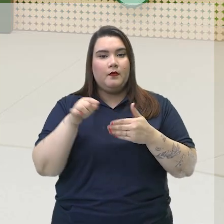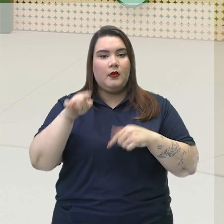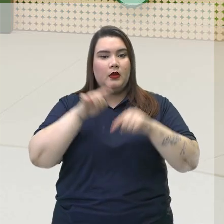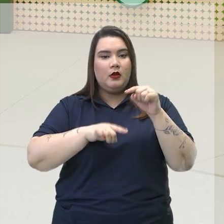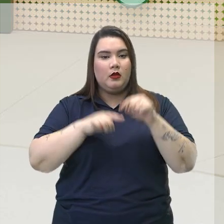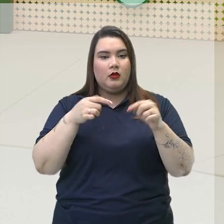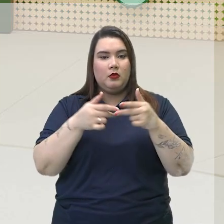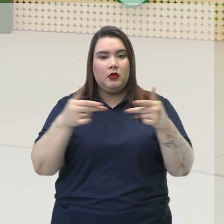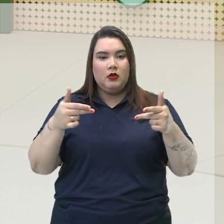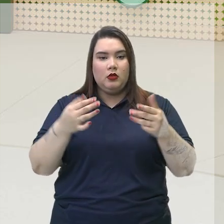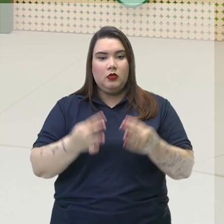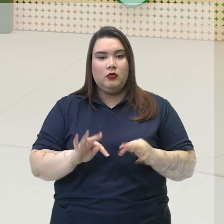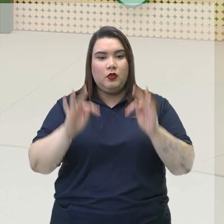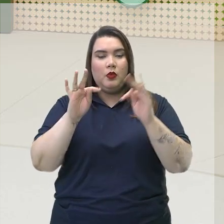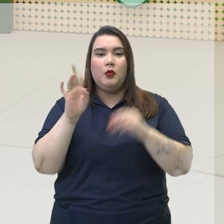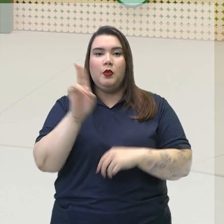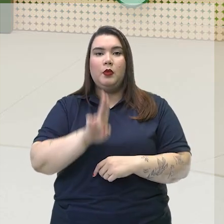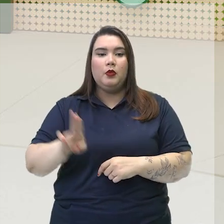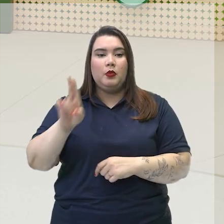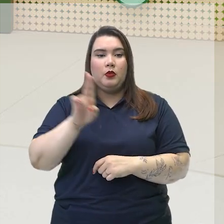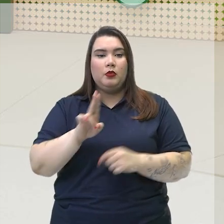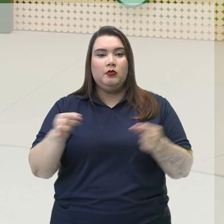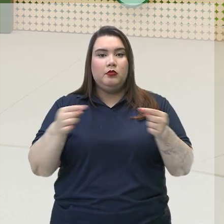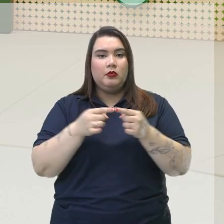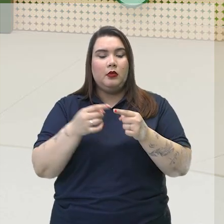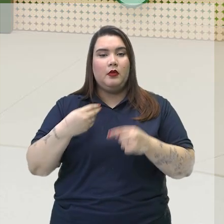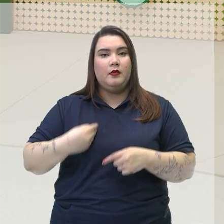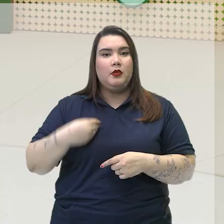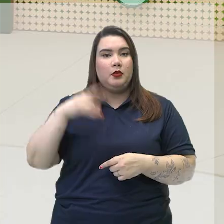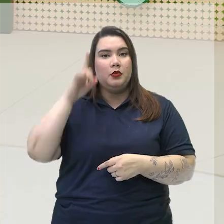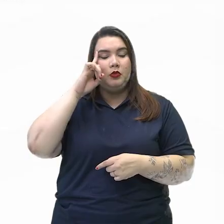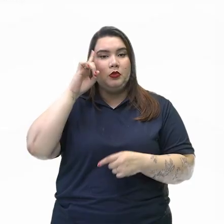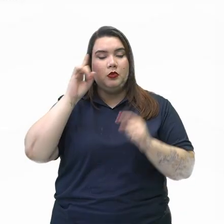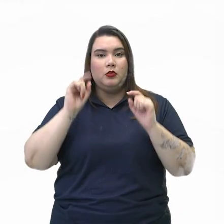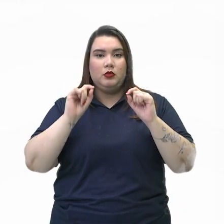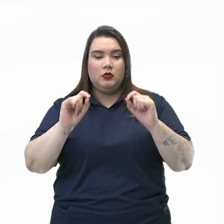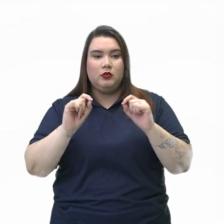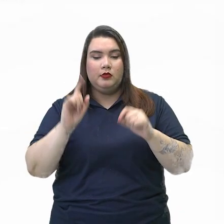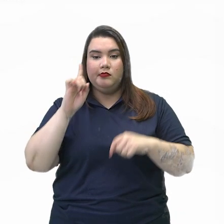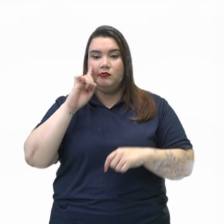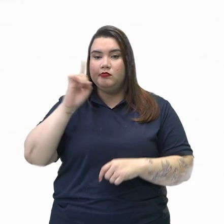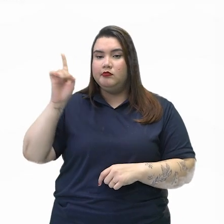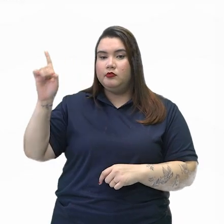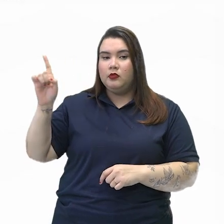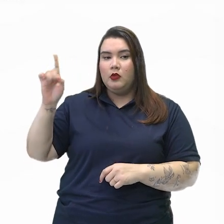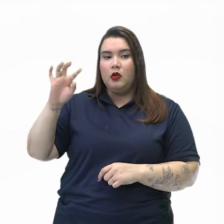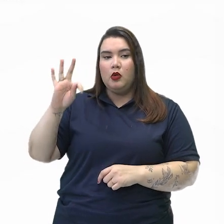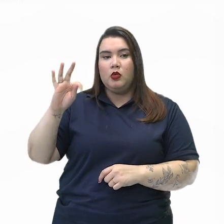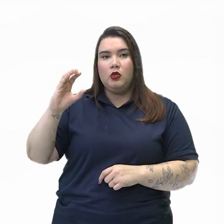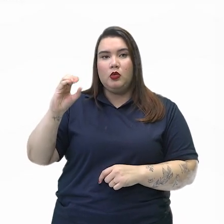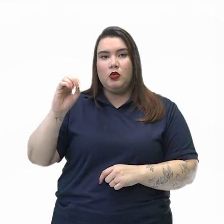equipamentos tecnológicos, nós utilizamos aí no nosso cotidiano, a gente vai falar sobre o touchscreen.